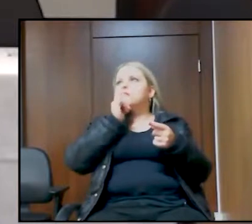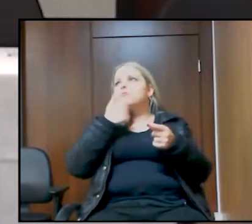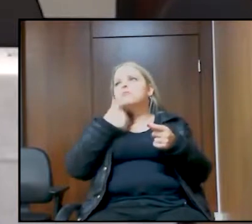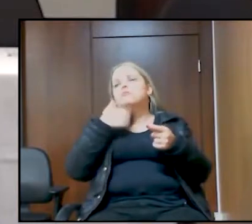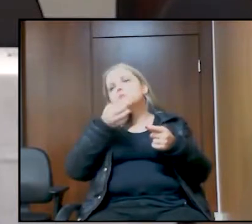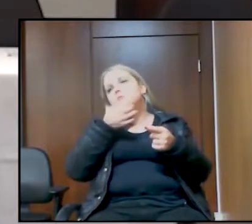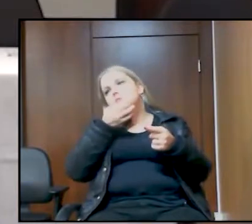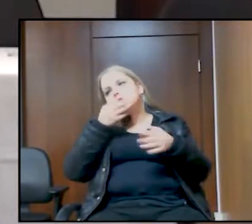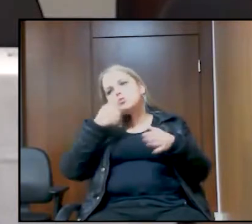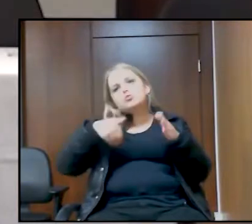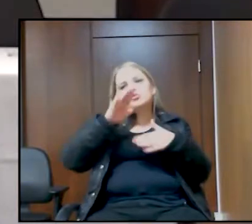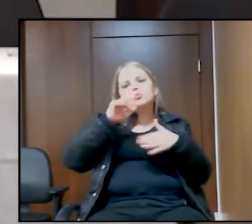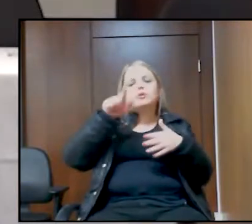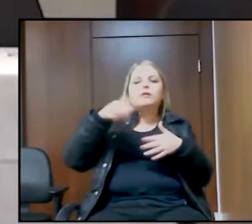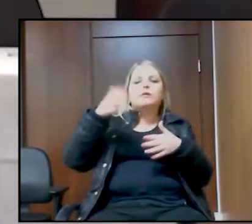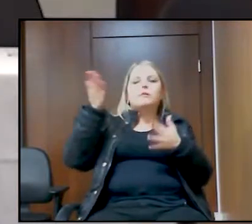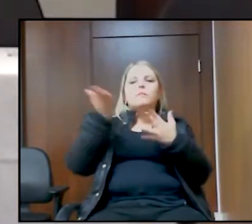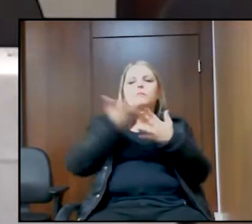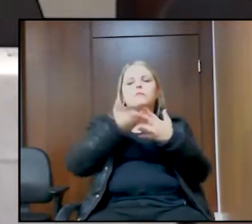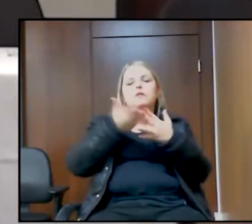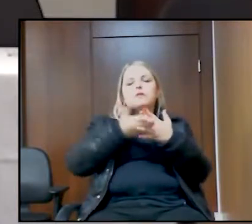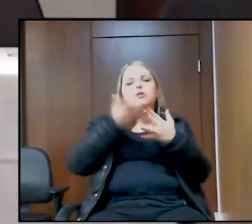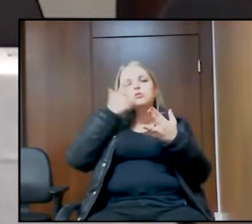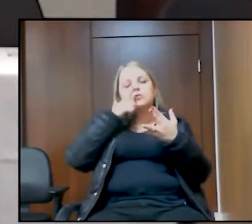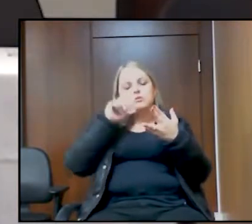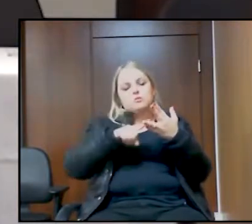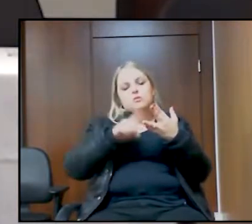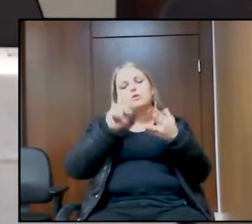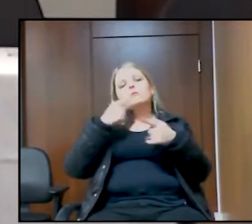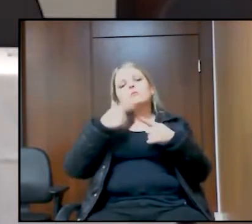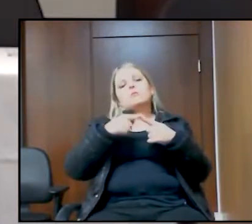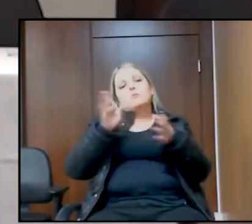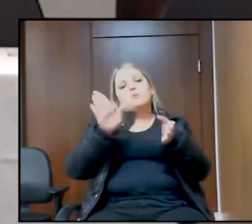e a deficiência andam de mãos dadas.